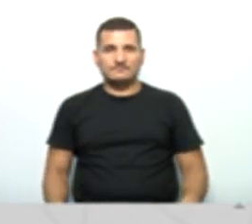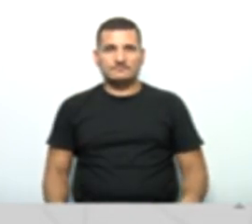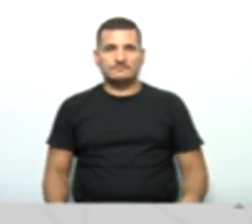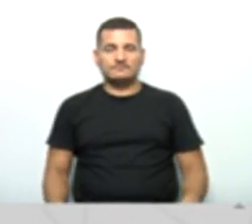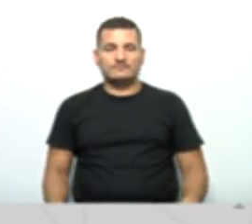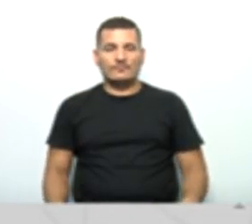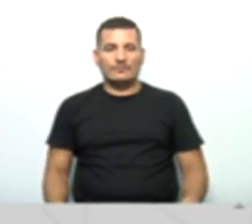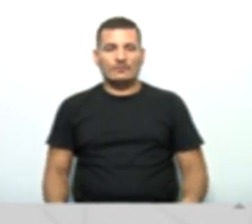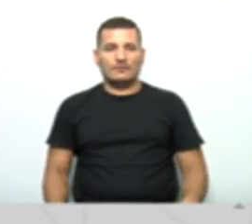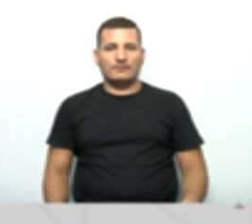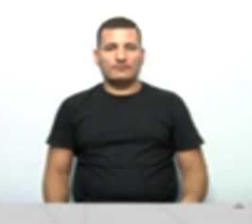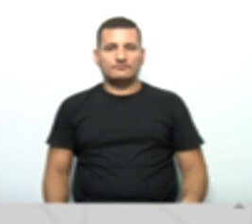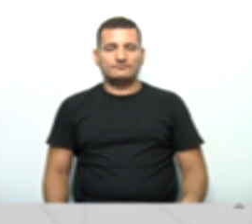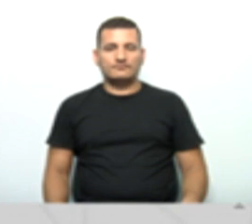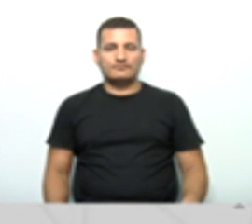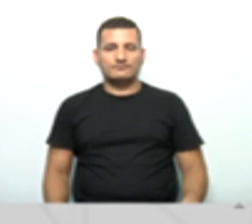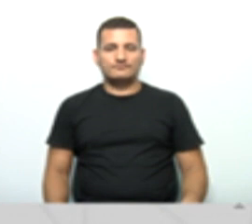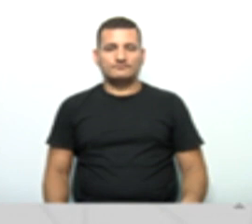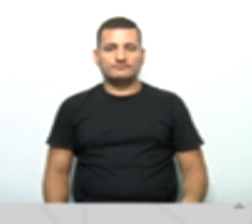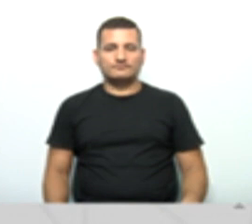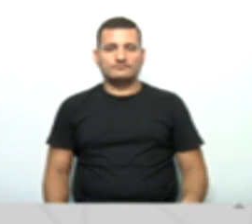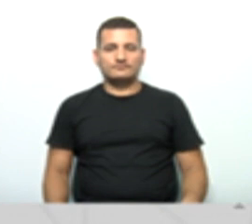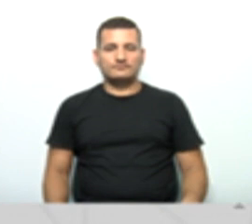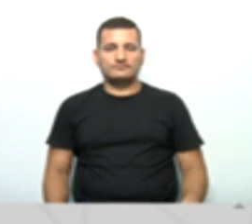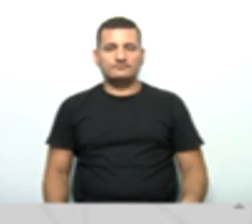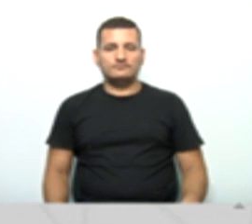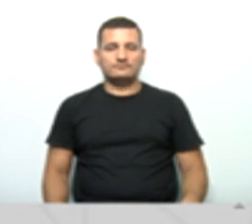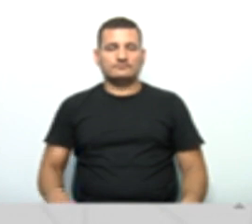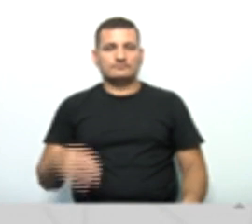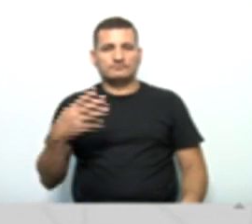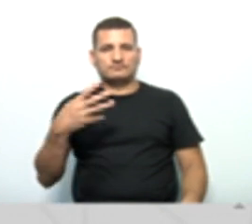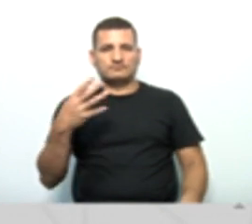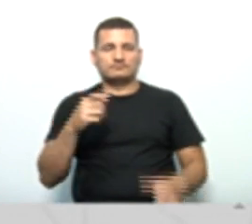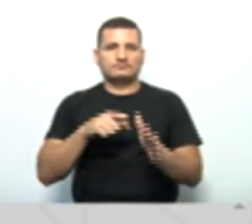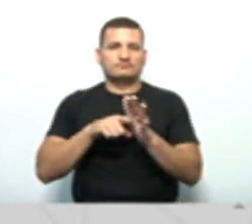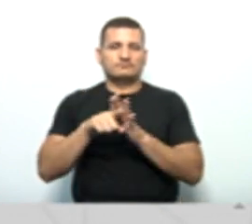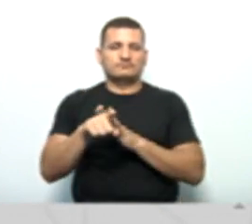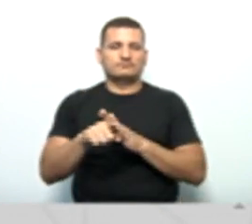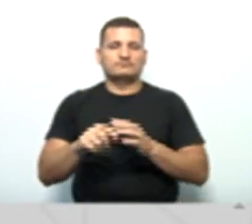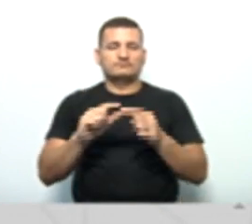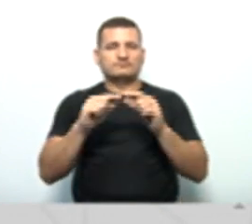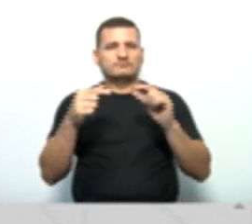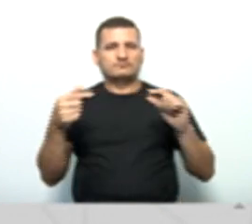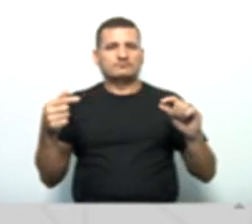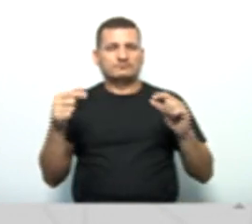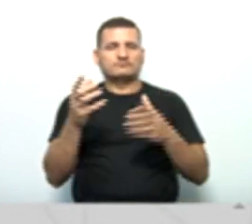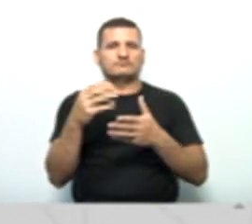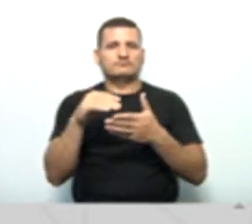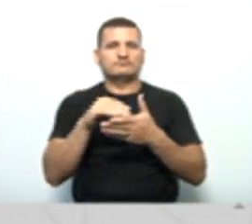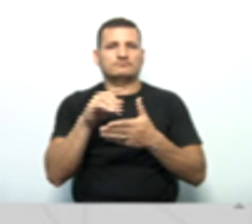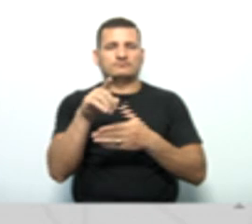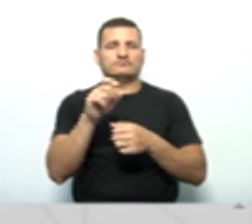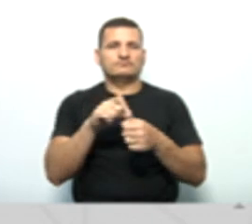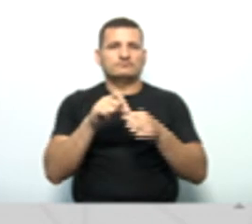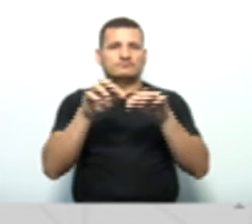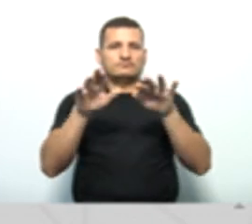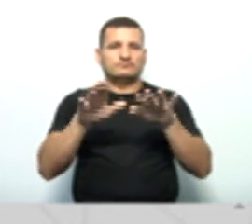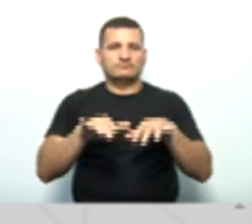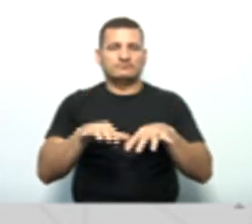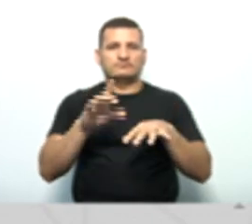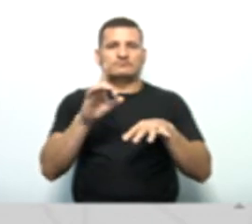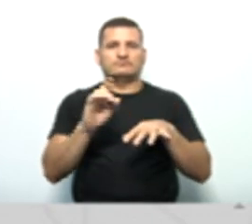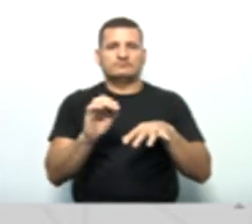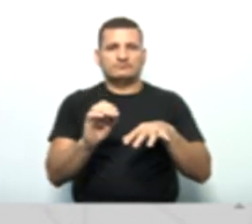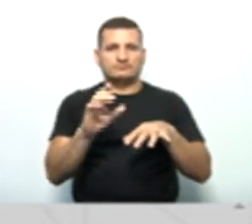questão 4. Com base nos fundamentos da estrutura de dados, você deve construir um script do tipo tupla,